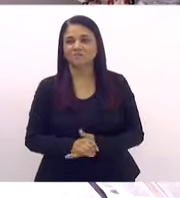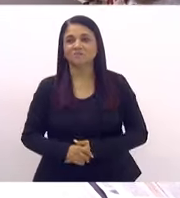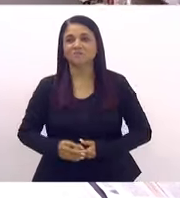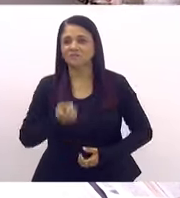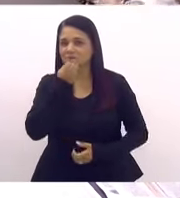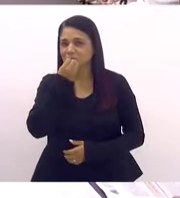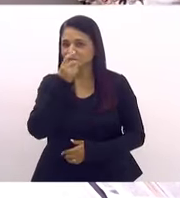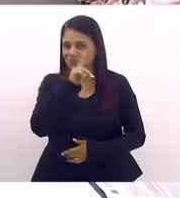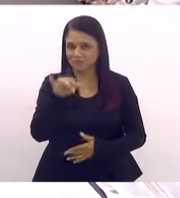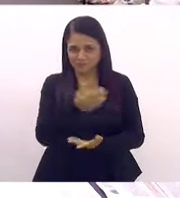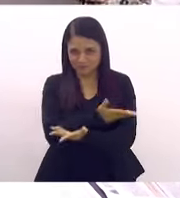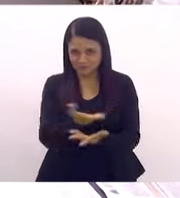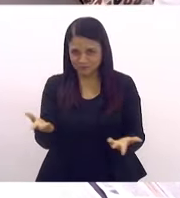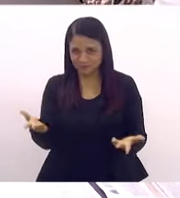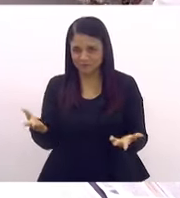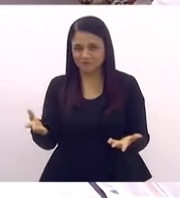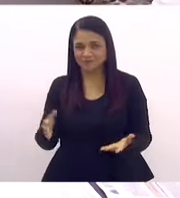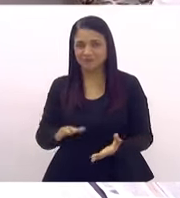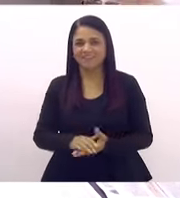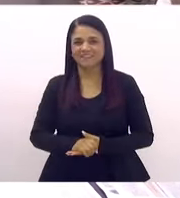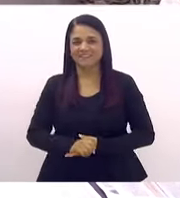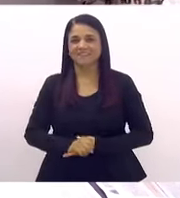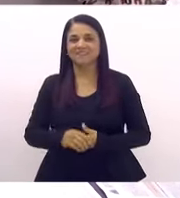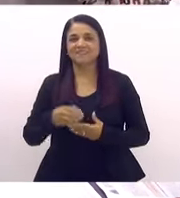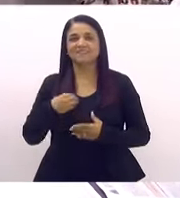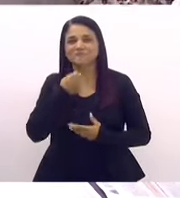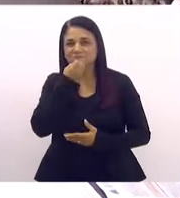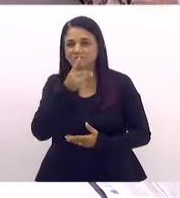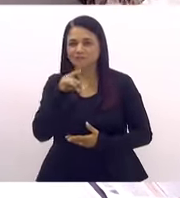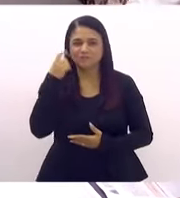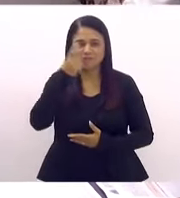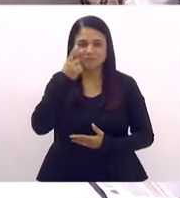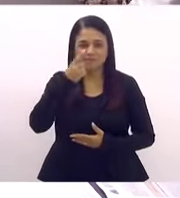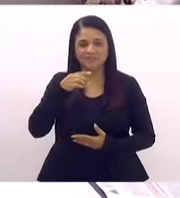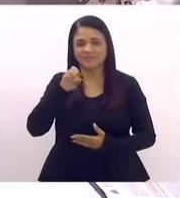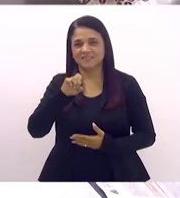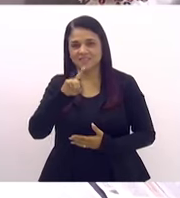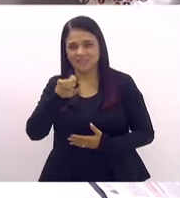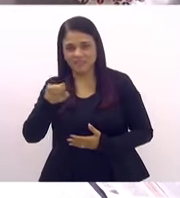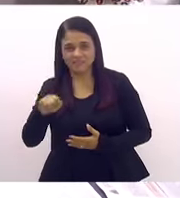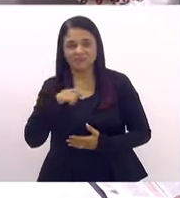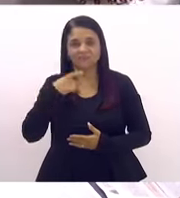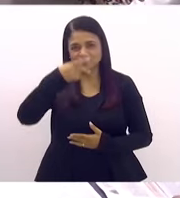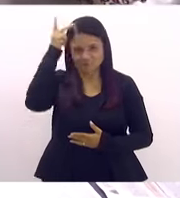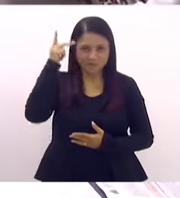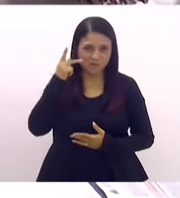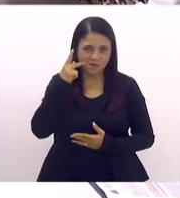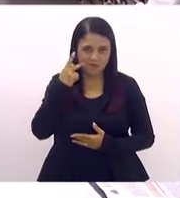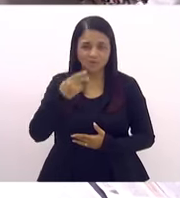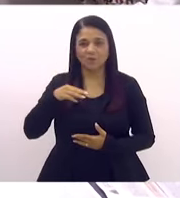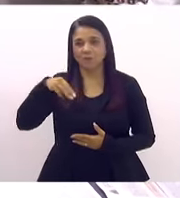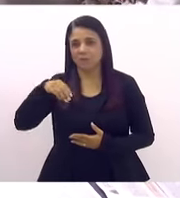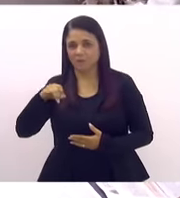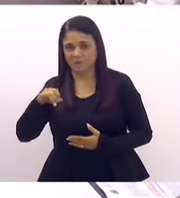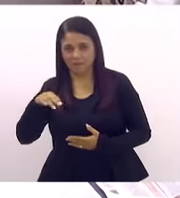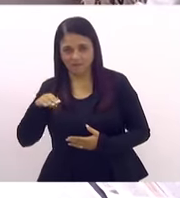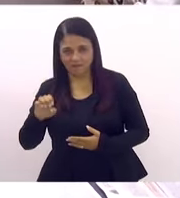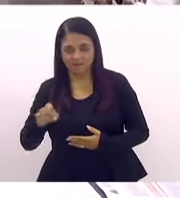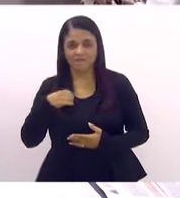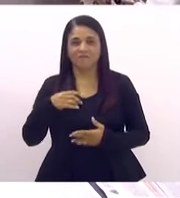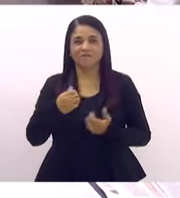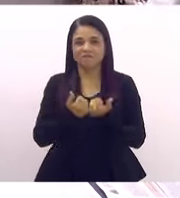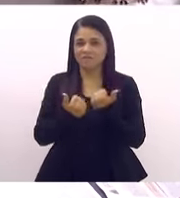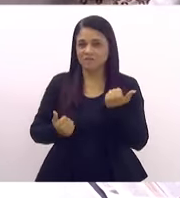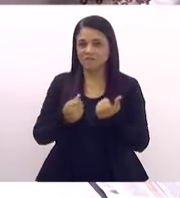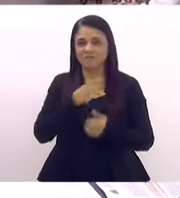Bom dia a todos, bom dia deputada Célia Jordão, deputado Carlos Mink, deputado Luiz Paulo, deputado vice-presidente